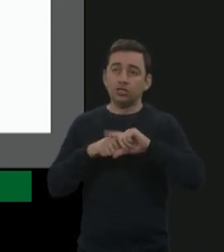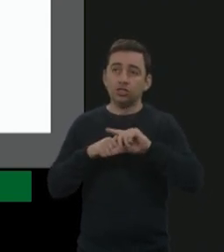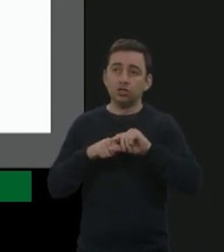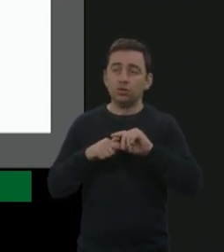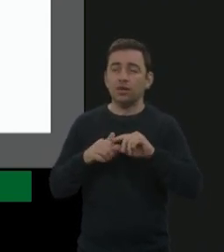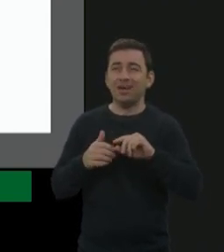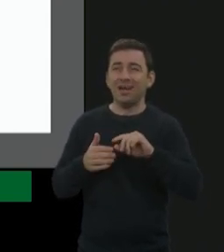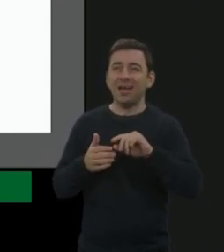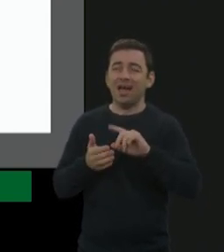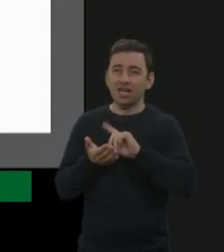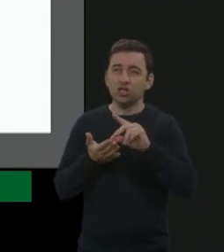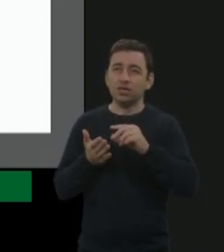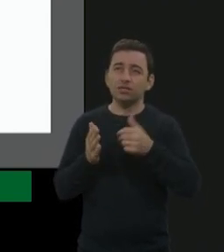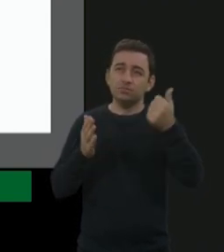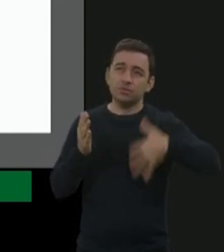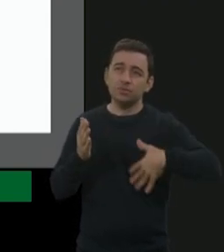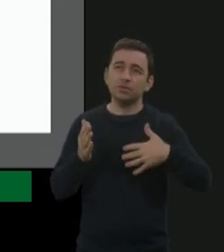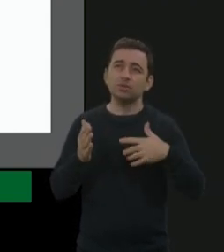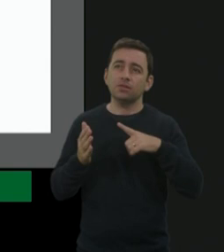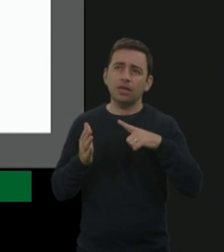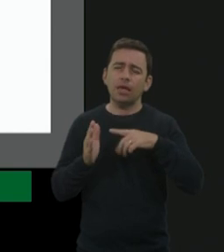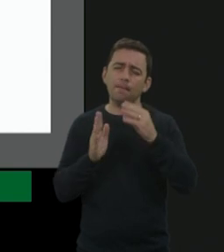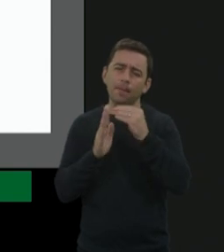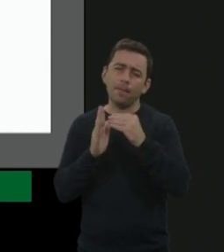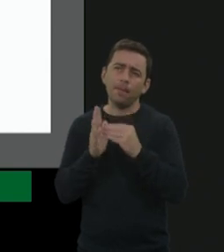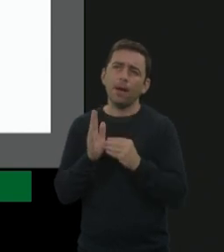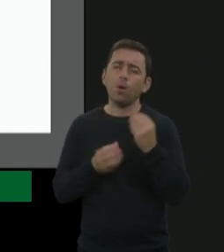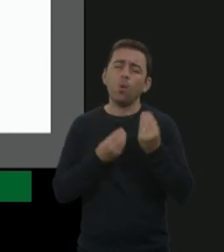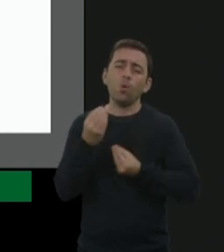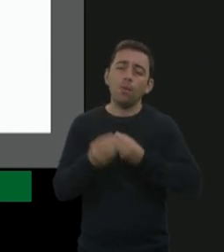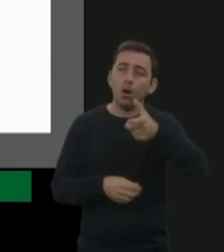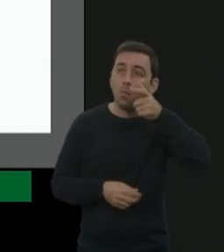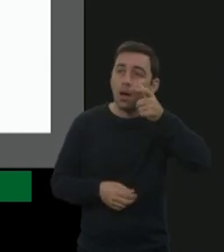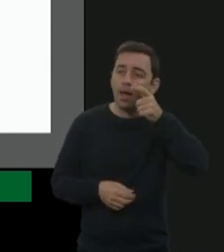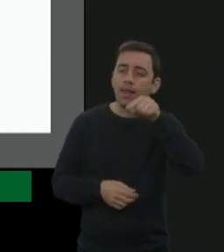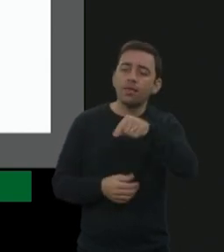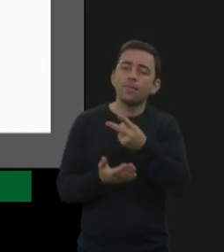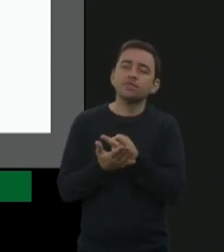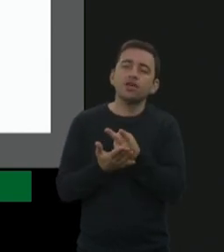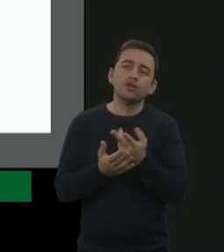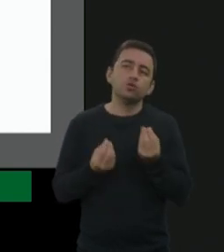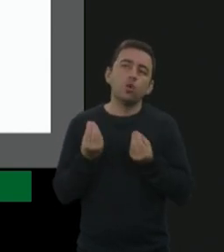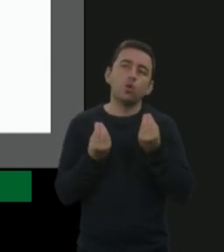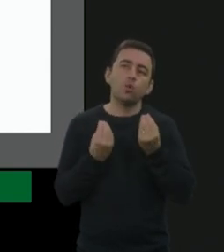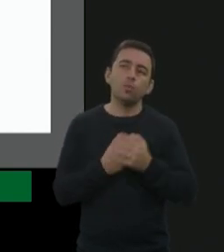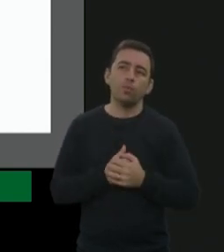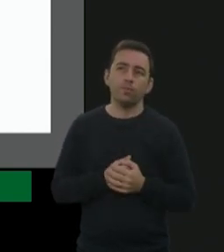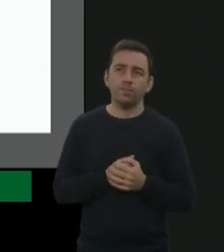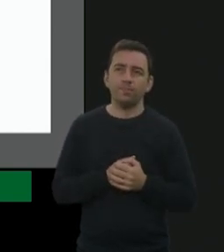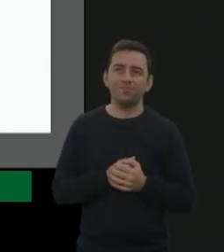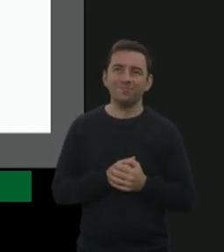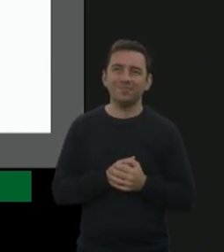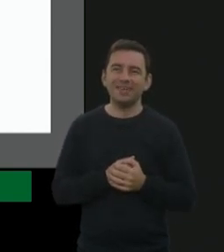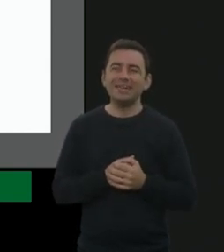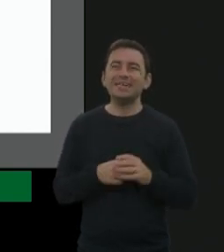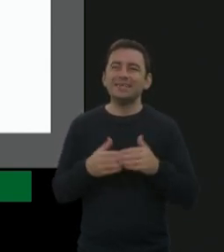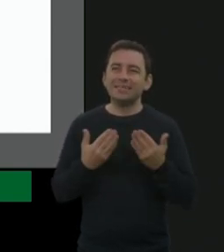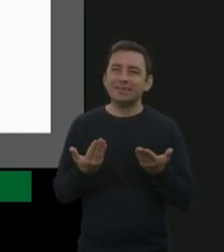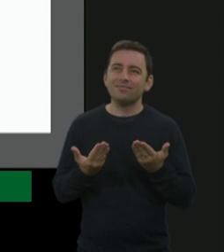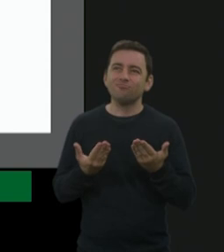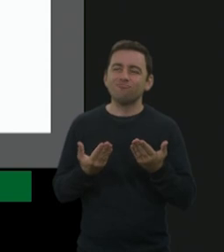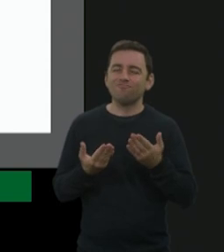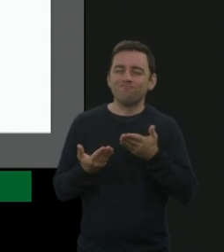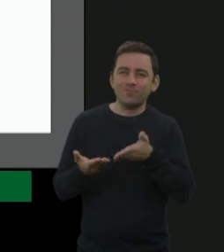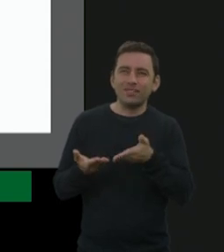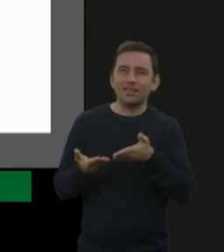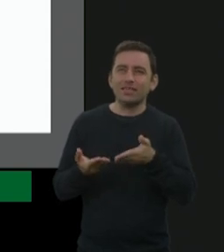coloca um protocolo de acompanhamento mesmo dos pacientes, tá? Então, eles colocam que, por conta do envolvimento, né,